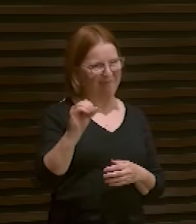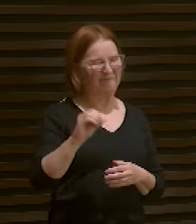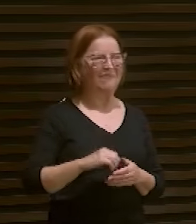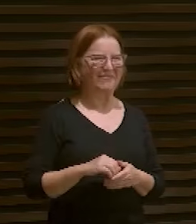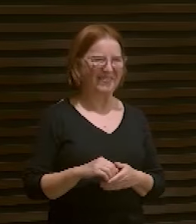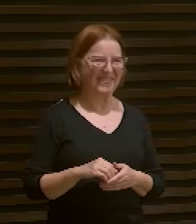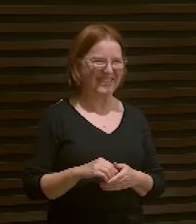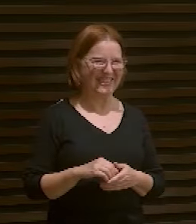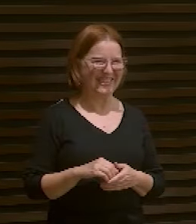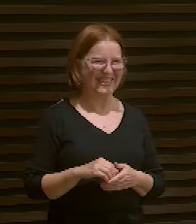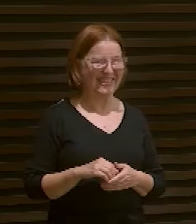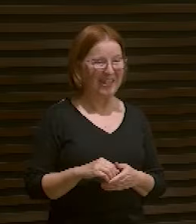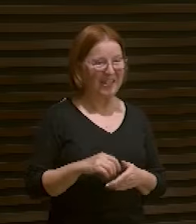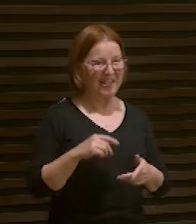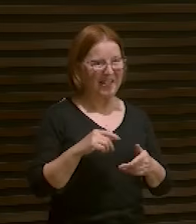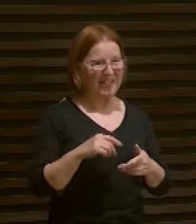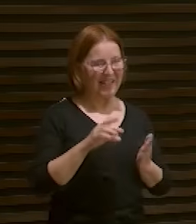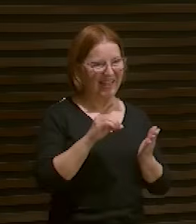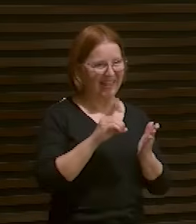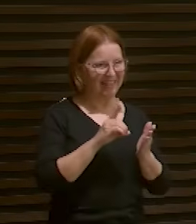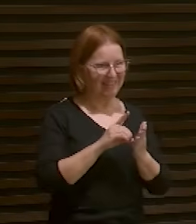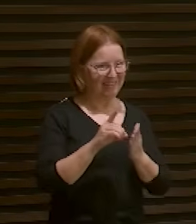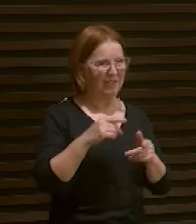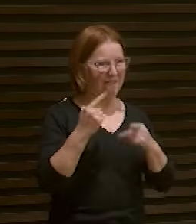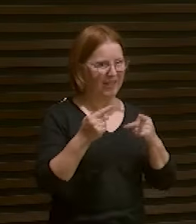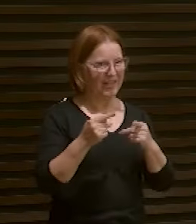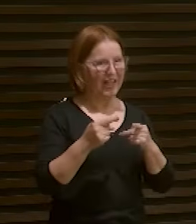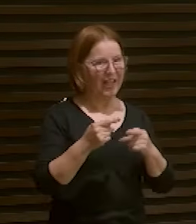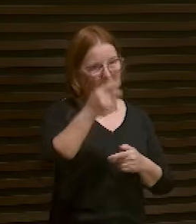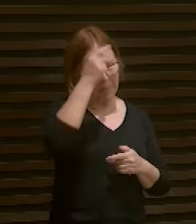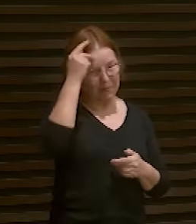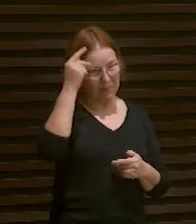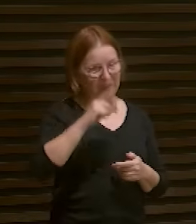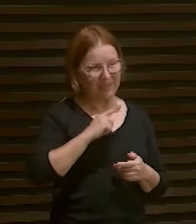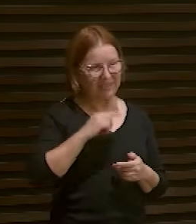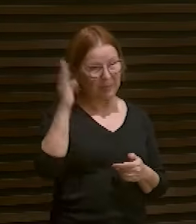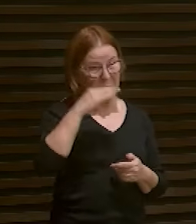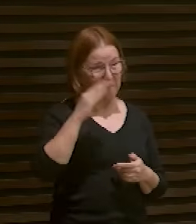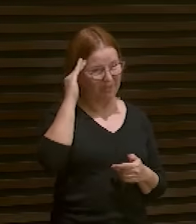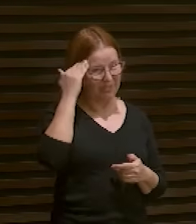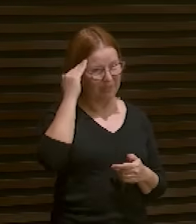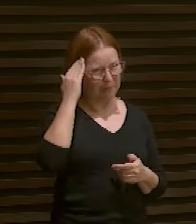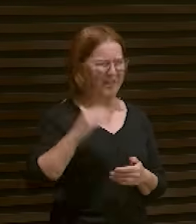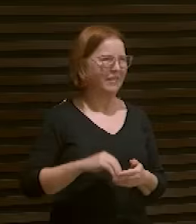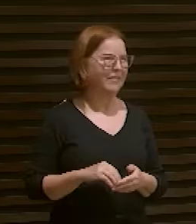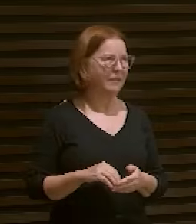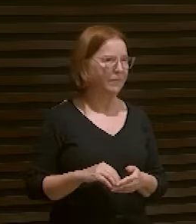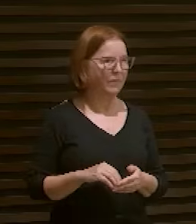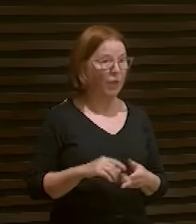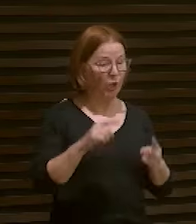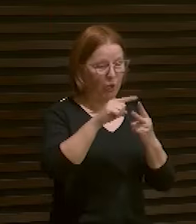que é a pessoa que tem um mau entendimento, 2 pessoas que não se dão